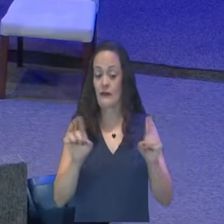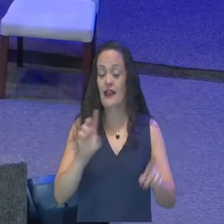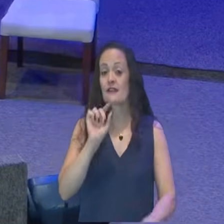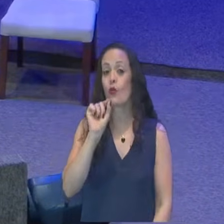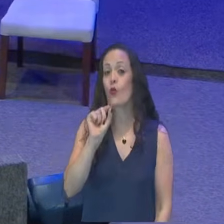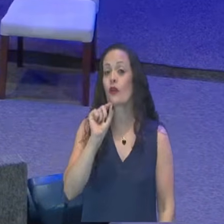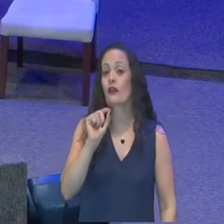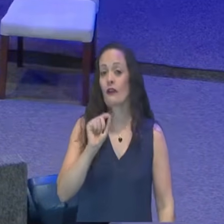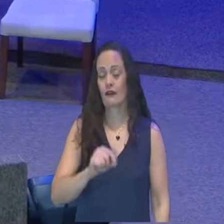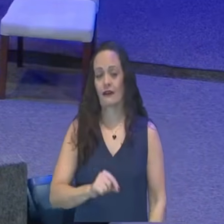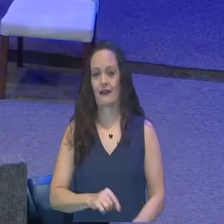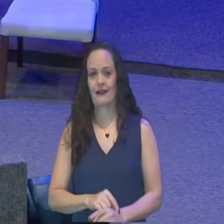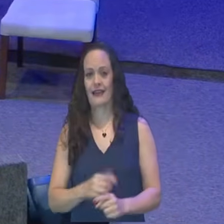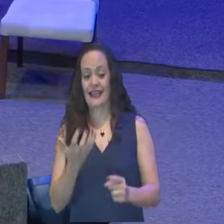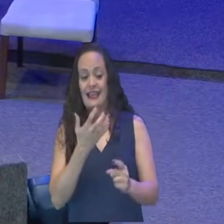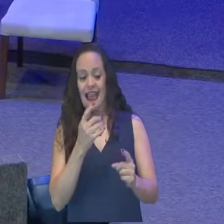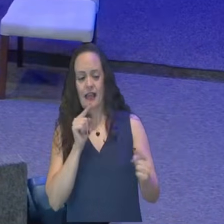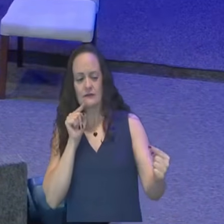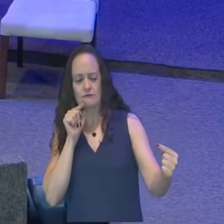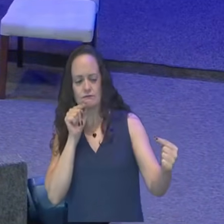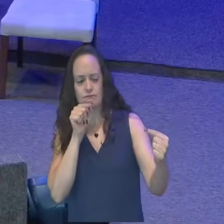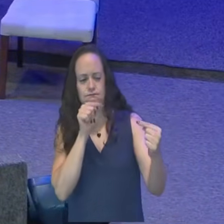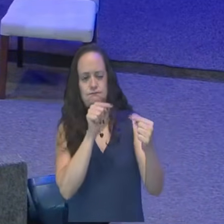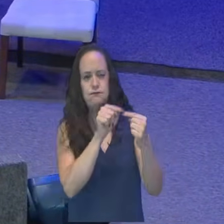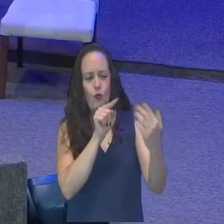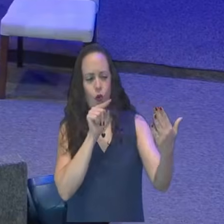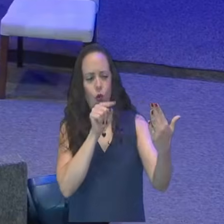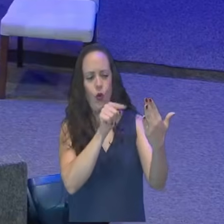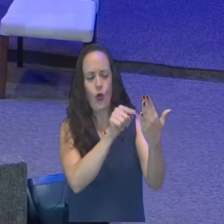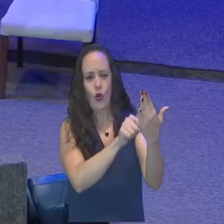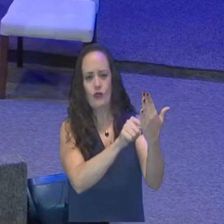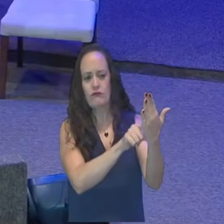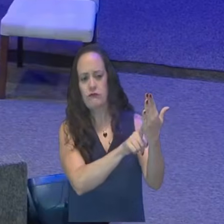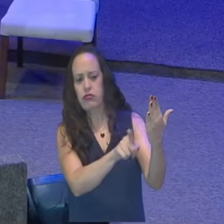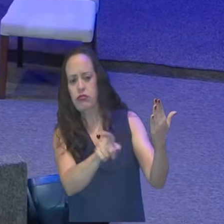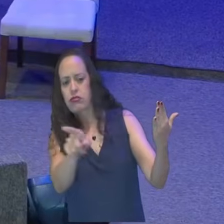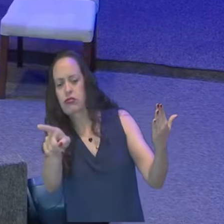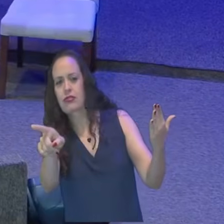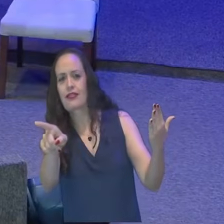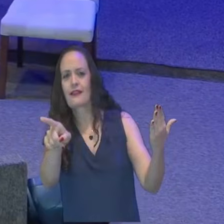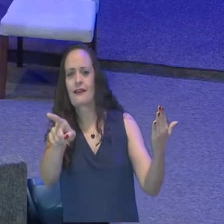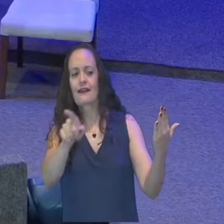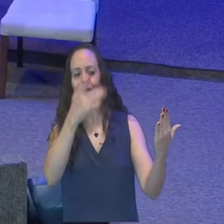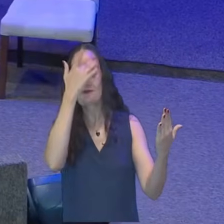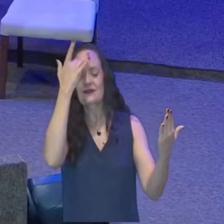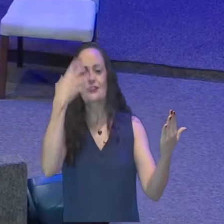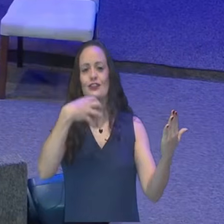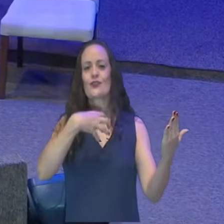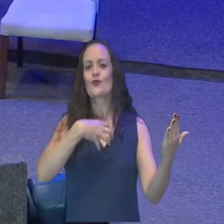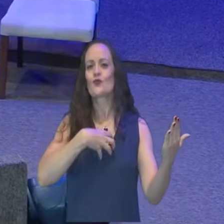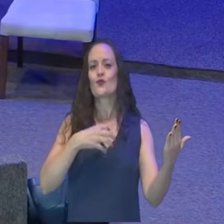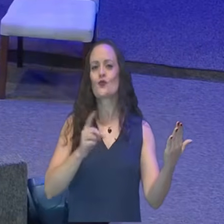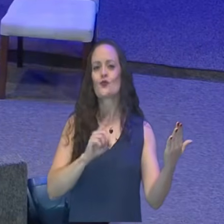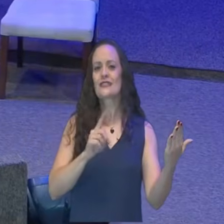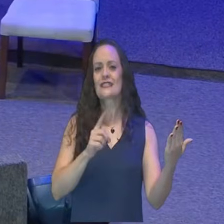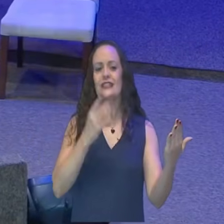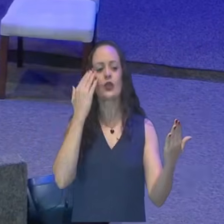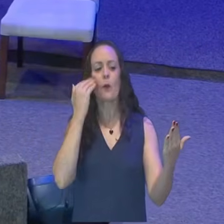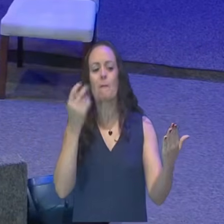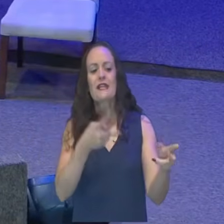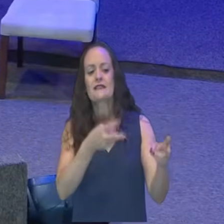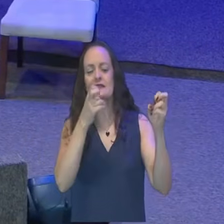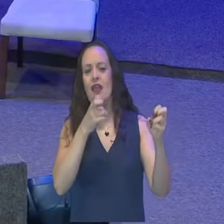com que o alvo ele mude de direção, que ele não sinta que ele está sendo atacado.